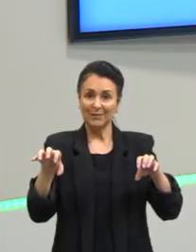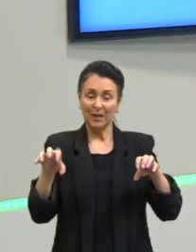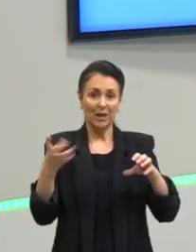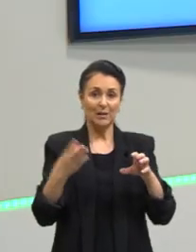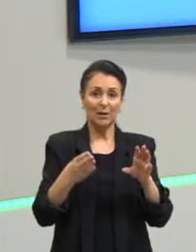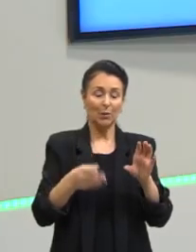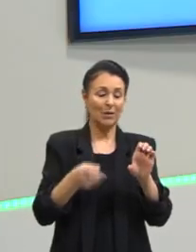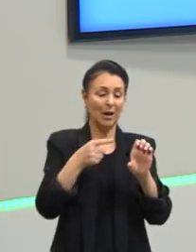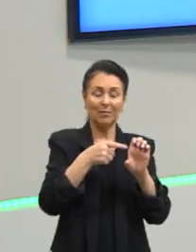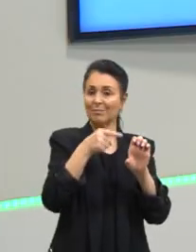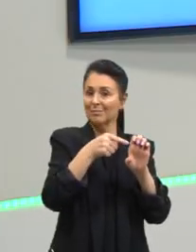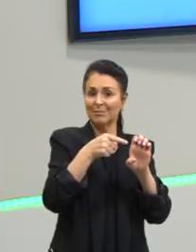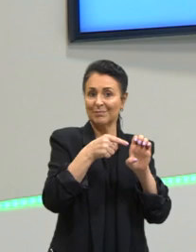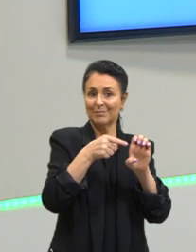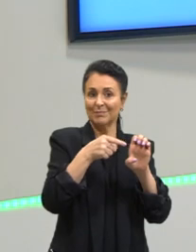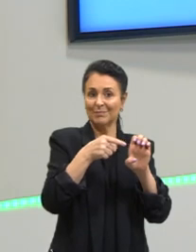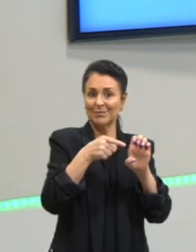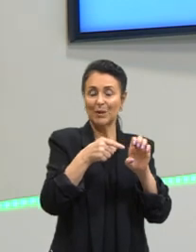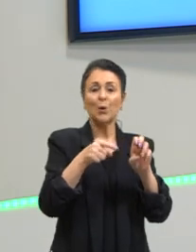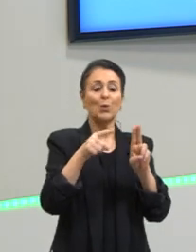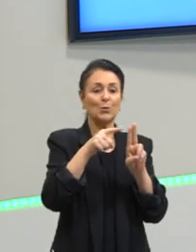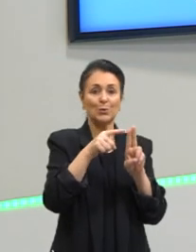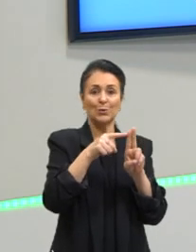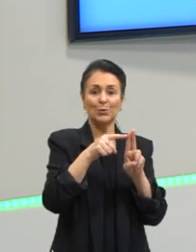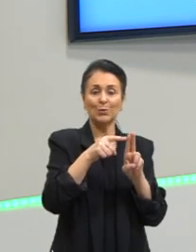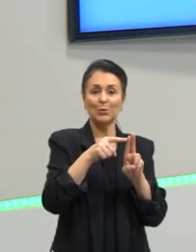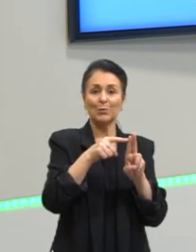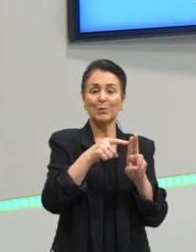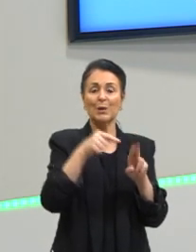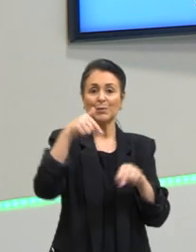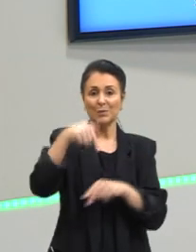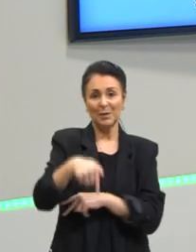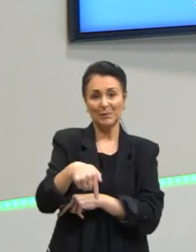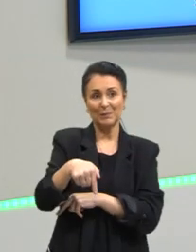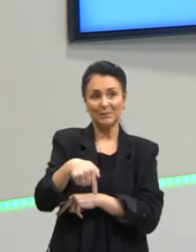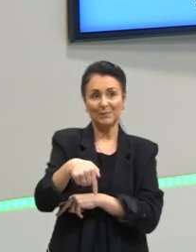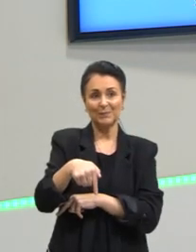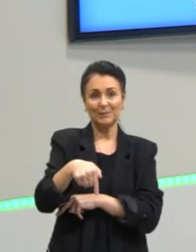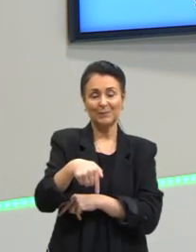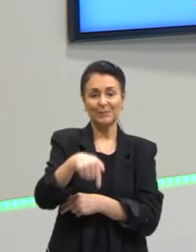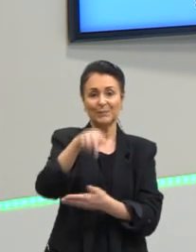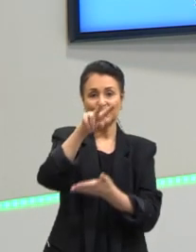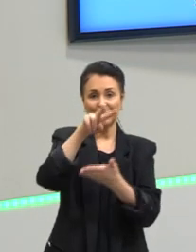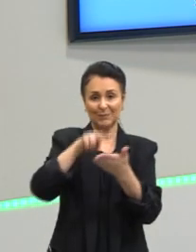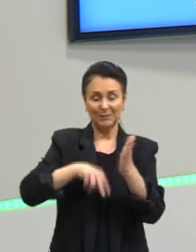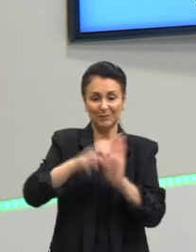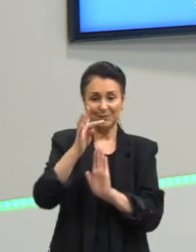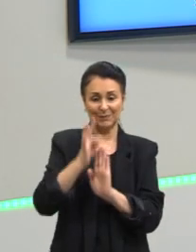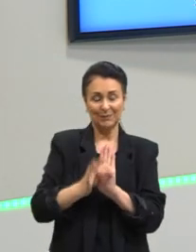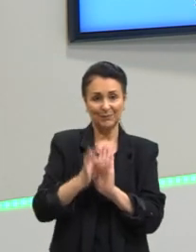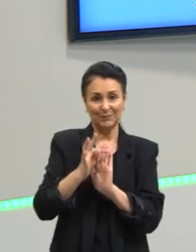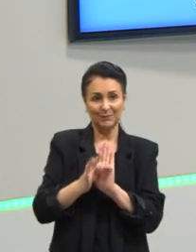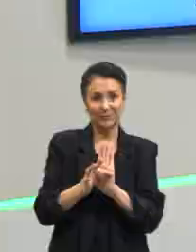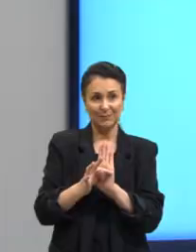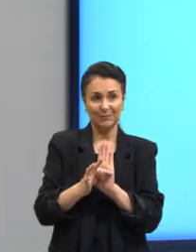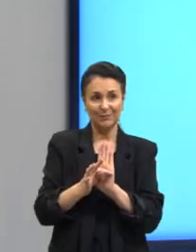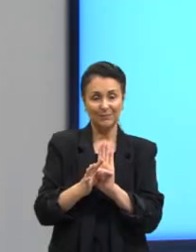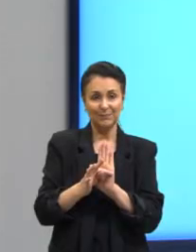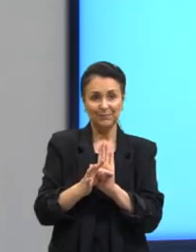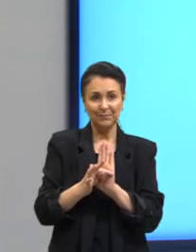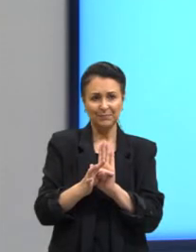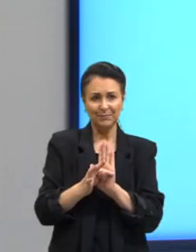contém os Racionais correto e vamos continuar lendo o texto Então caiu no slide Ontem nós estávamos